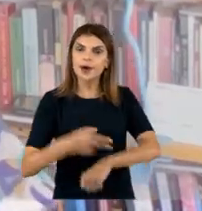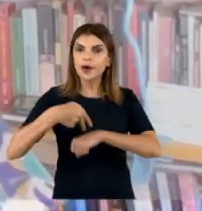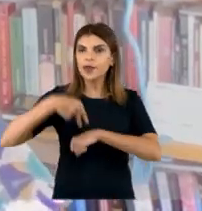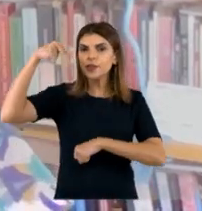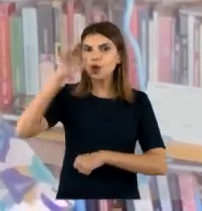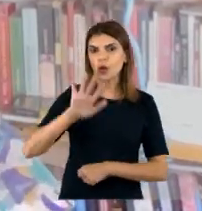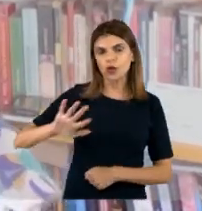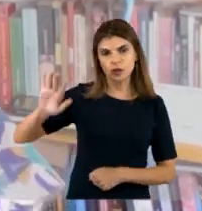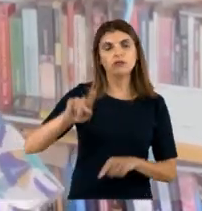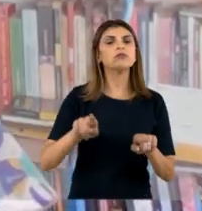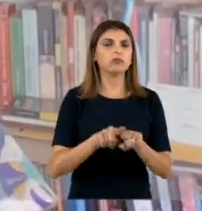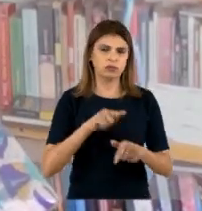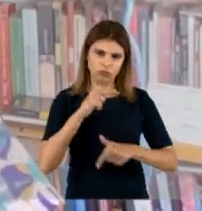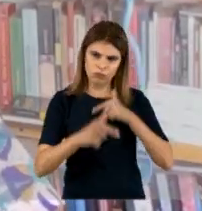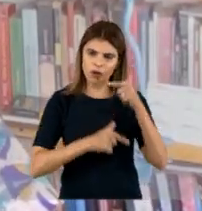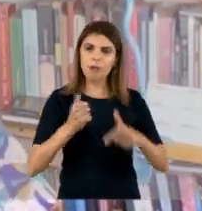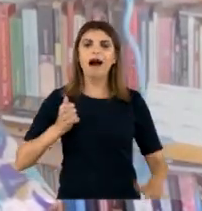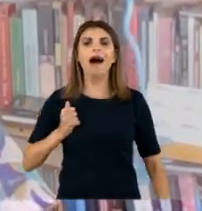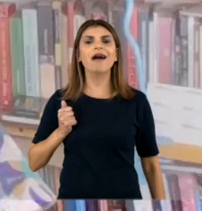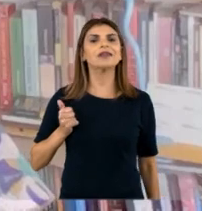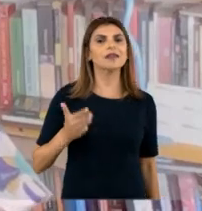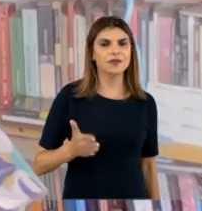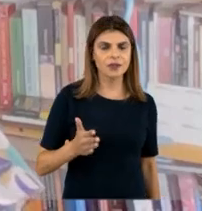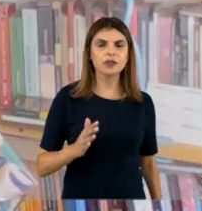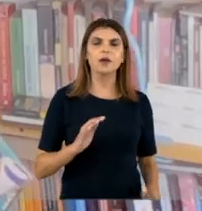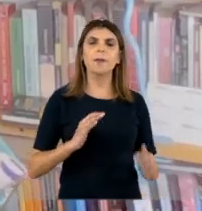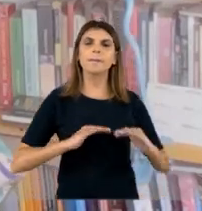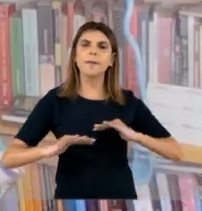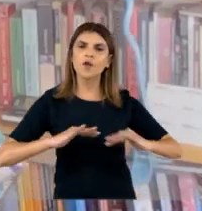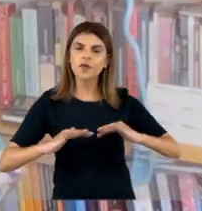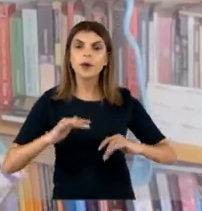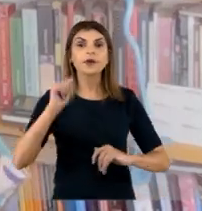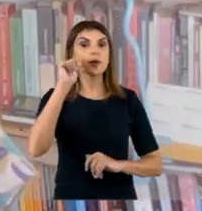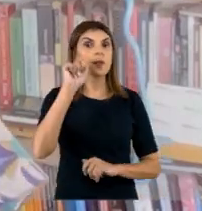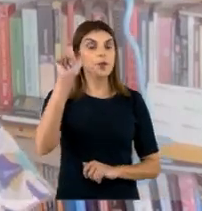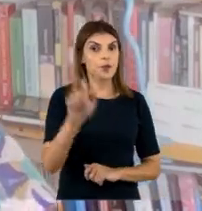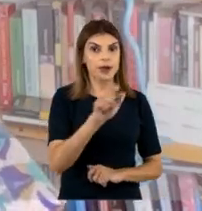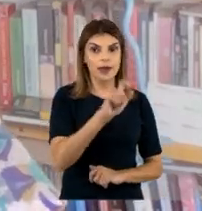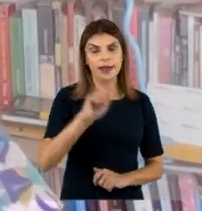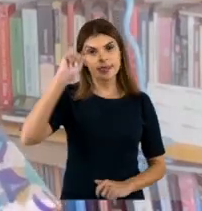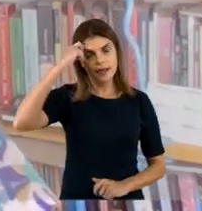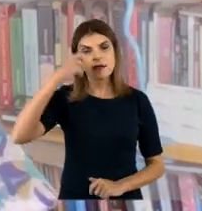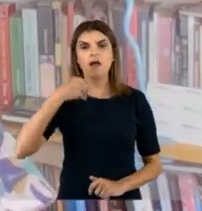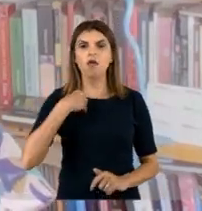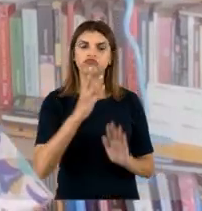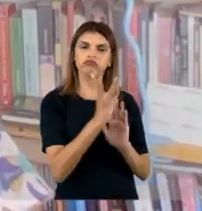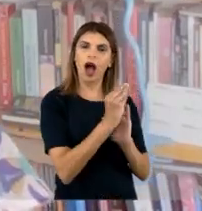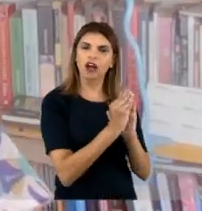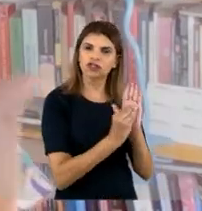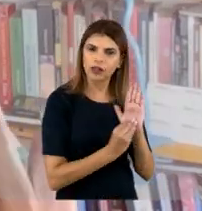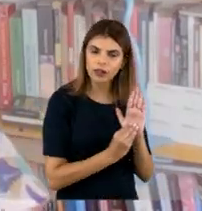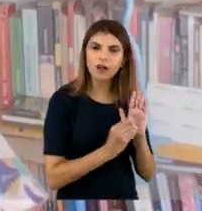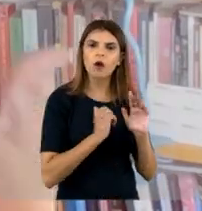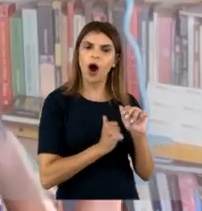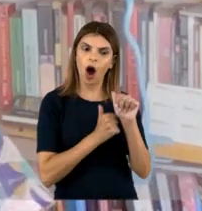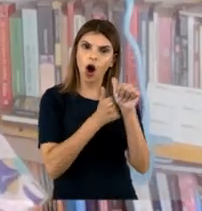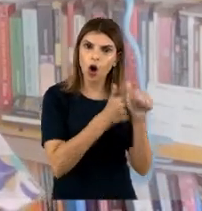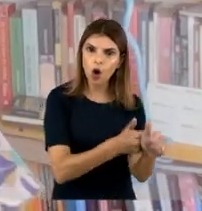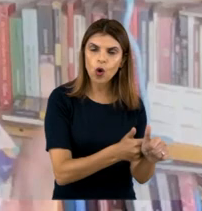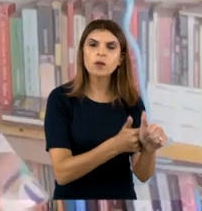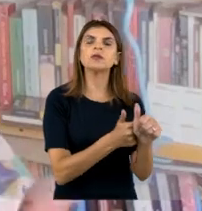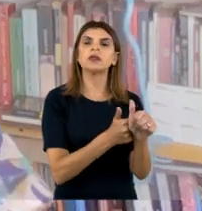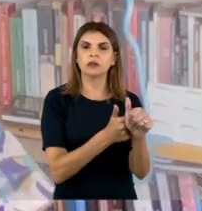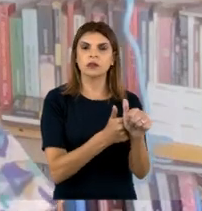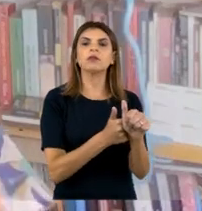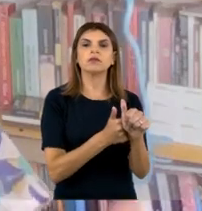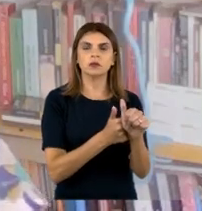também sou ativista do movimento de mulheres negras, né, em que a minha agenda, a agenda que eu